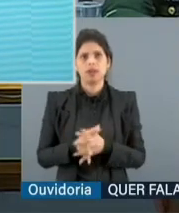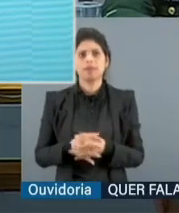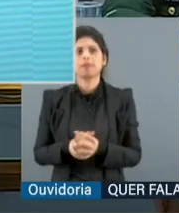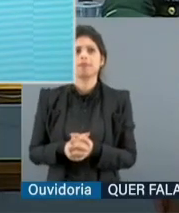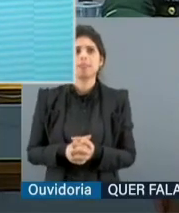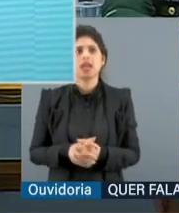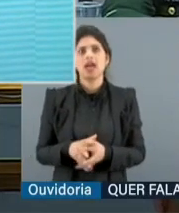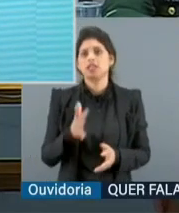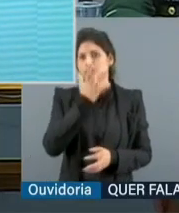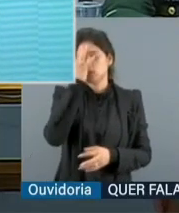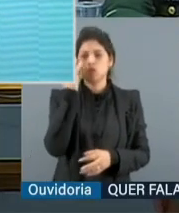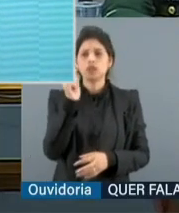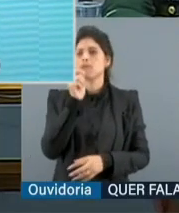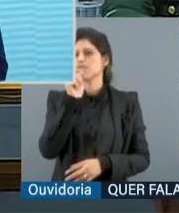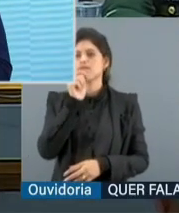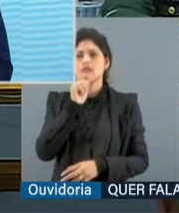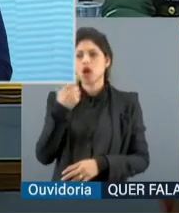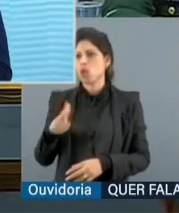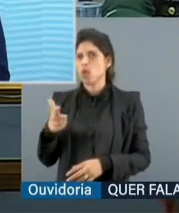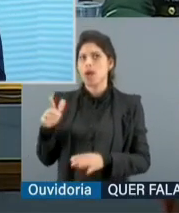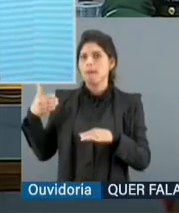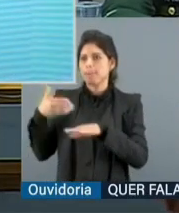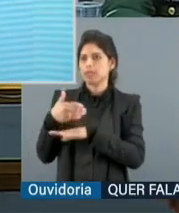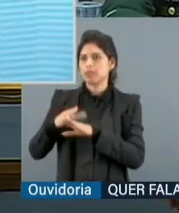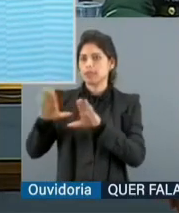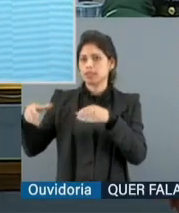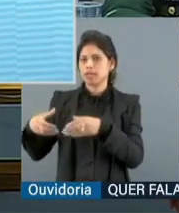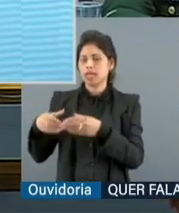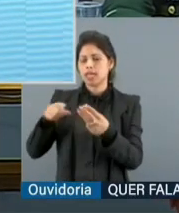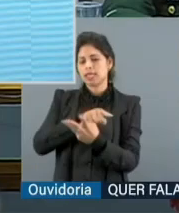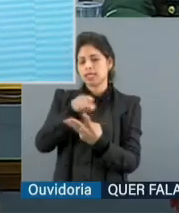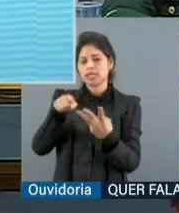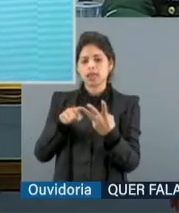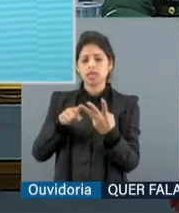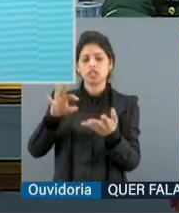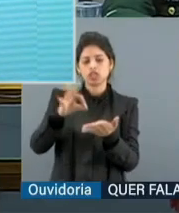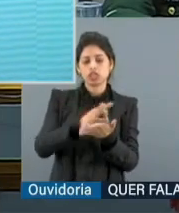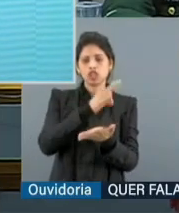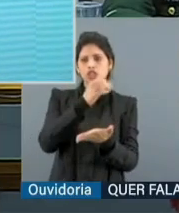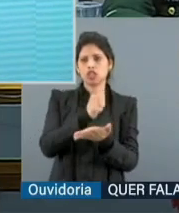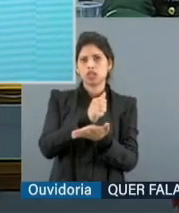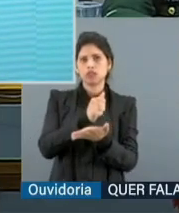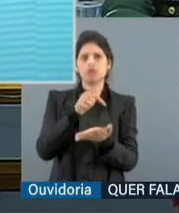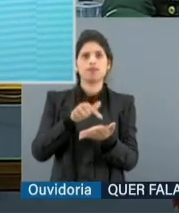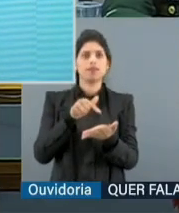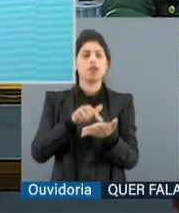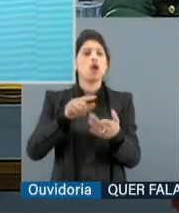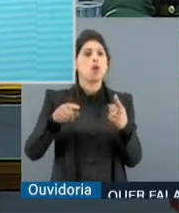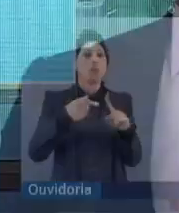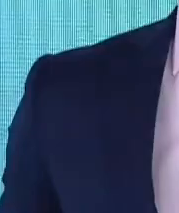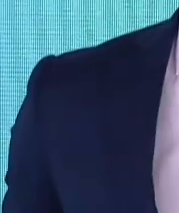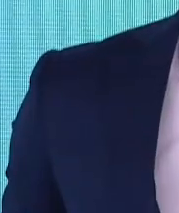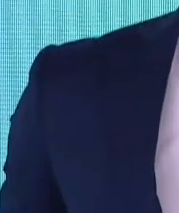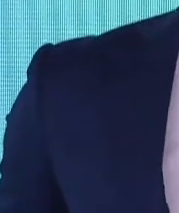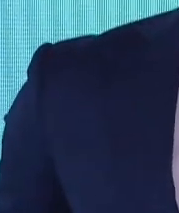gente Coronel Cid e a gente percebe que se encerra a lista de senadores que estavam previstos para falar para questionar